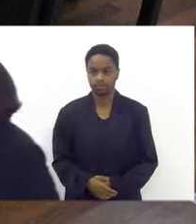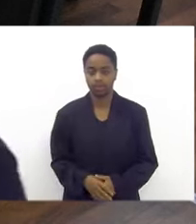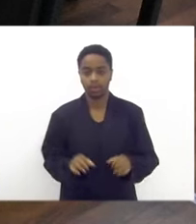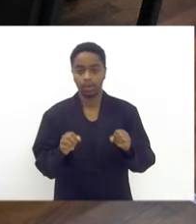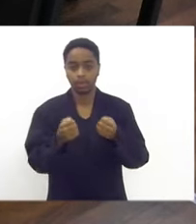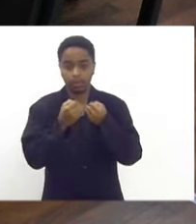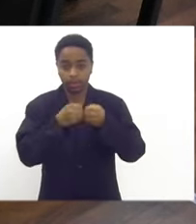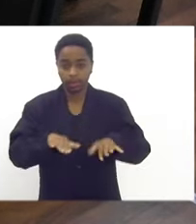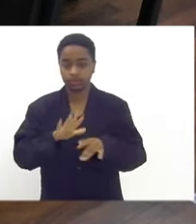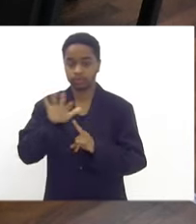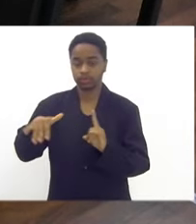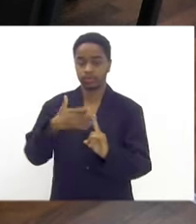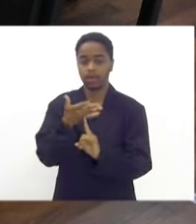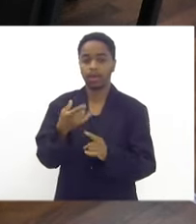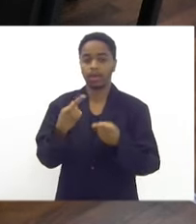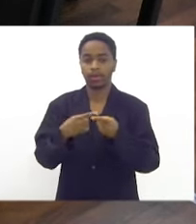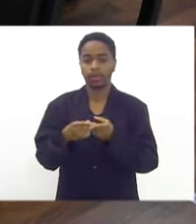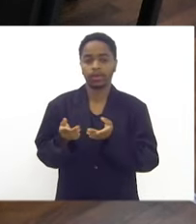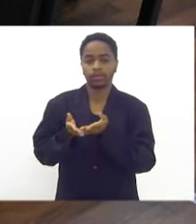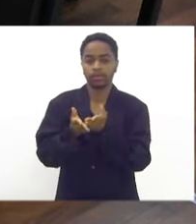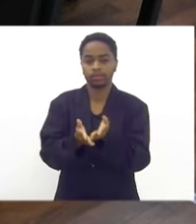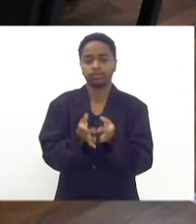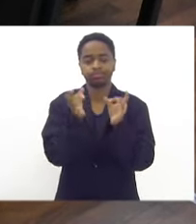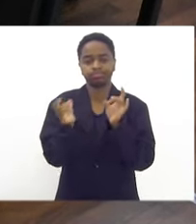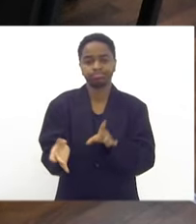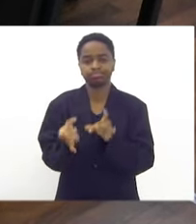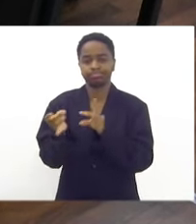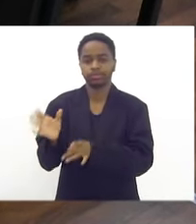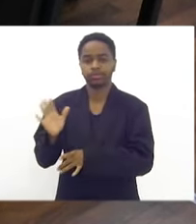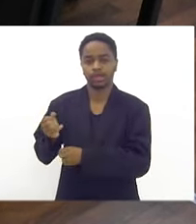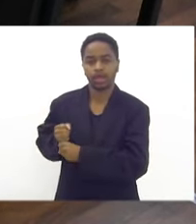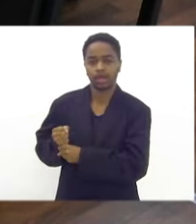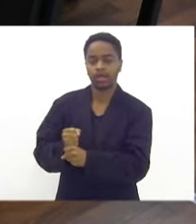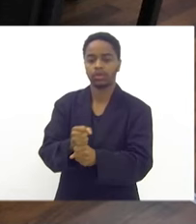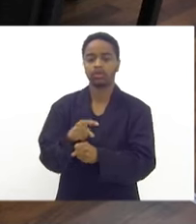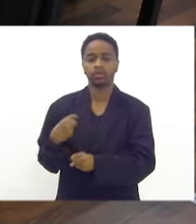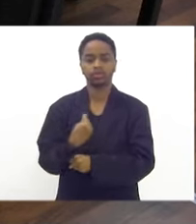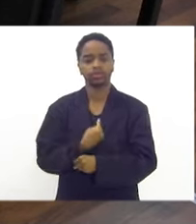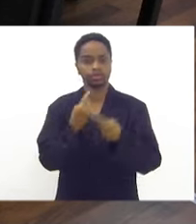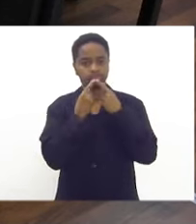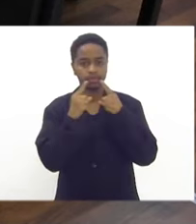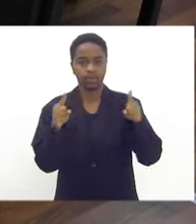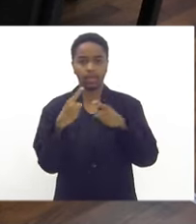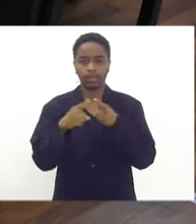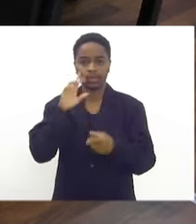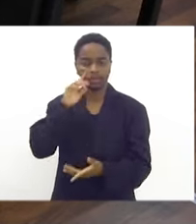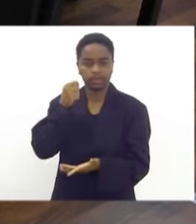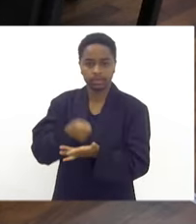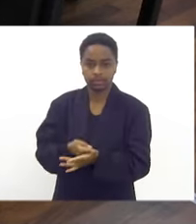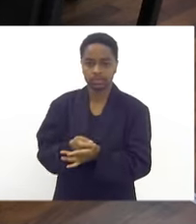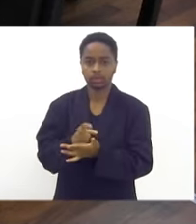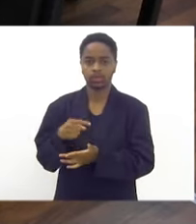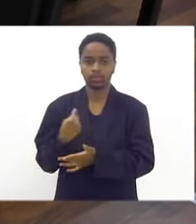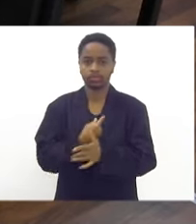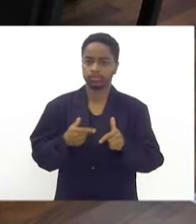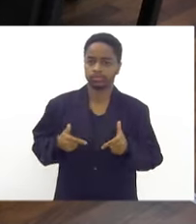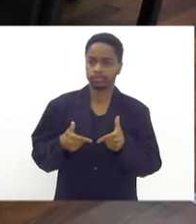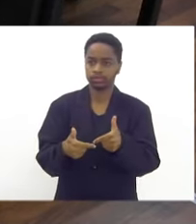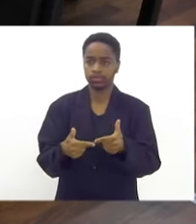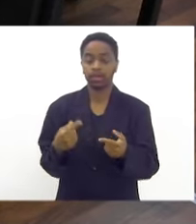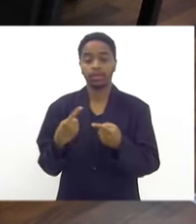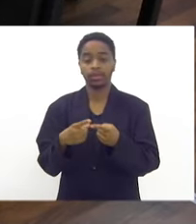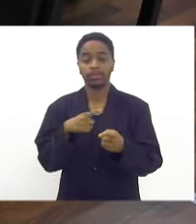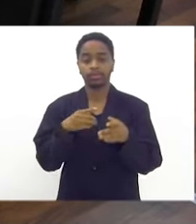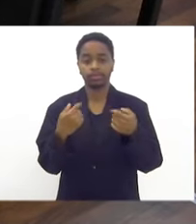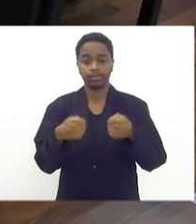estem abandonad há tantos anos aí nós vamos confrontar o a decisão do perito com que o senhor tá falando aí Sen prontifico até no recesso a gente